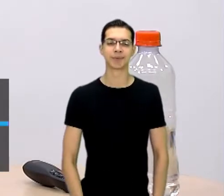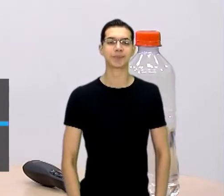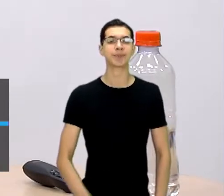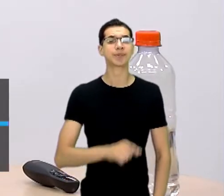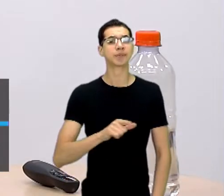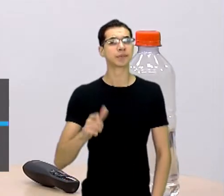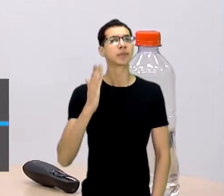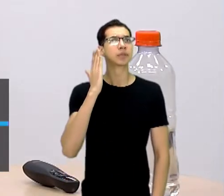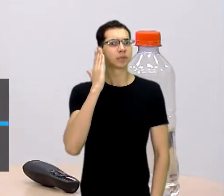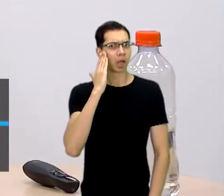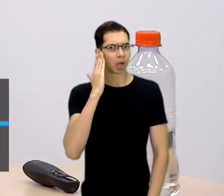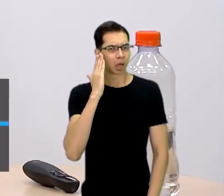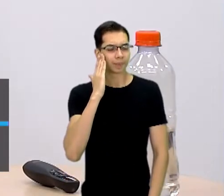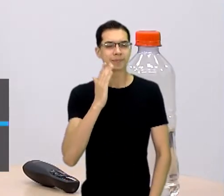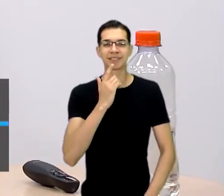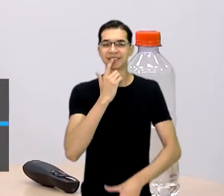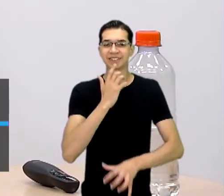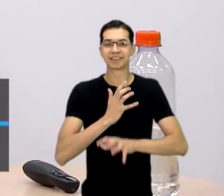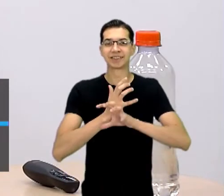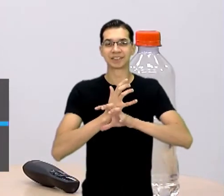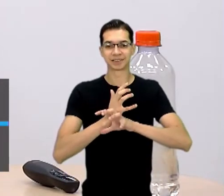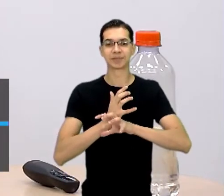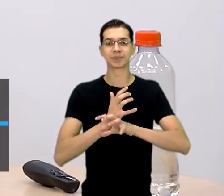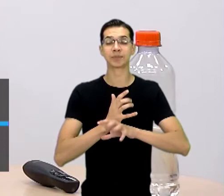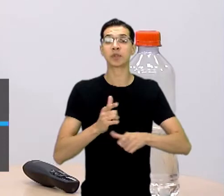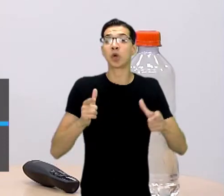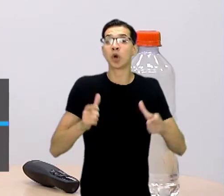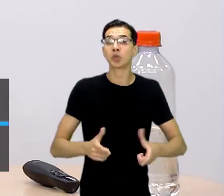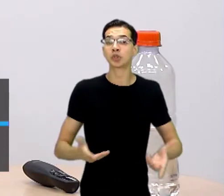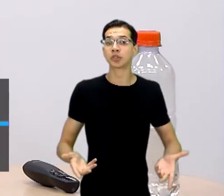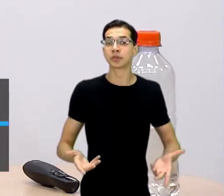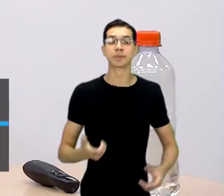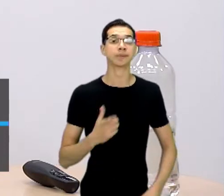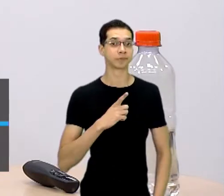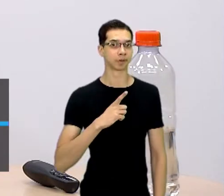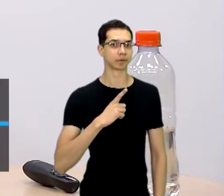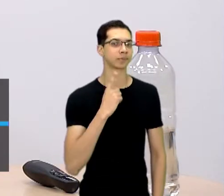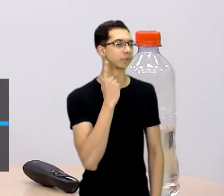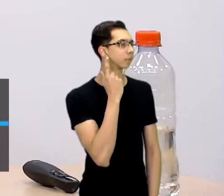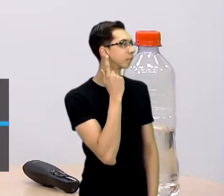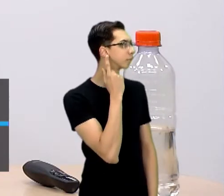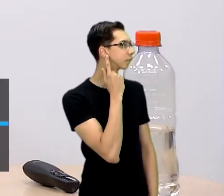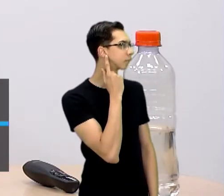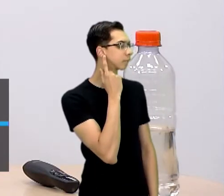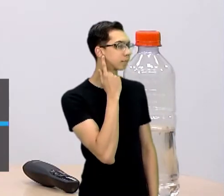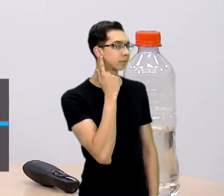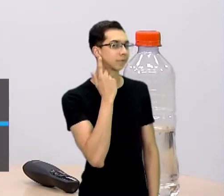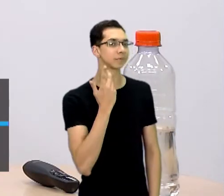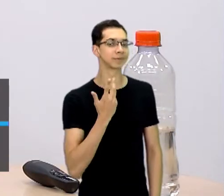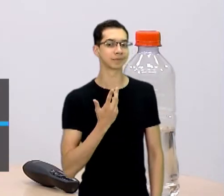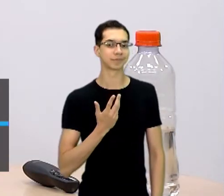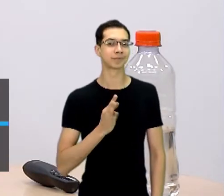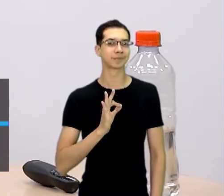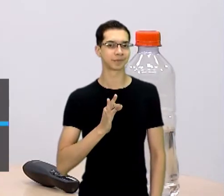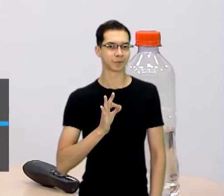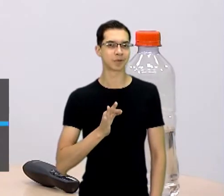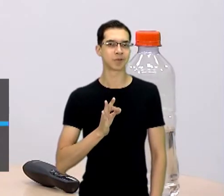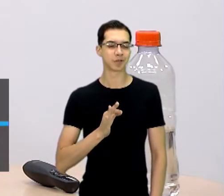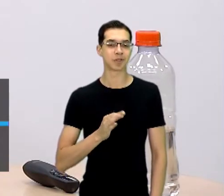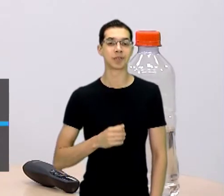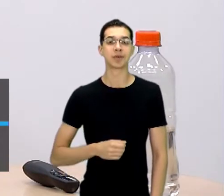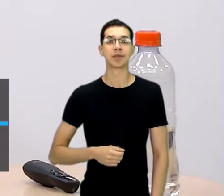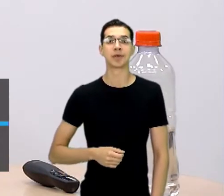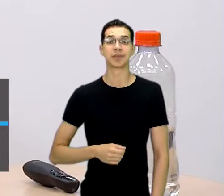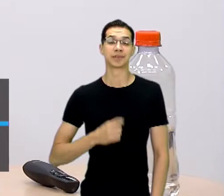tem ossos, por exemplo, ali na região do ouvido, né, que fazem parte ali, né, do nosso sistema auditivo. Esses